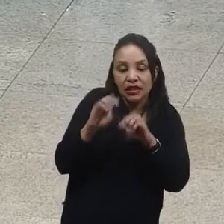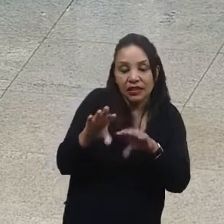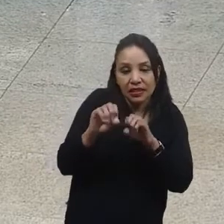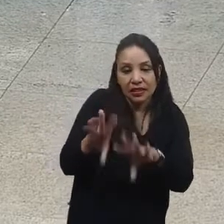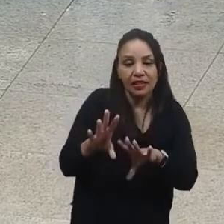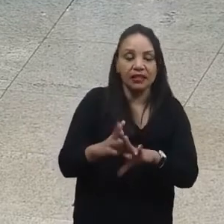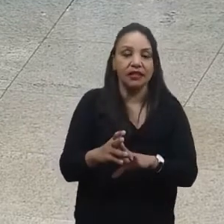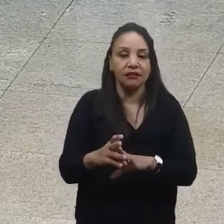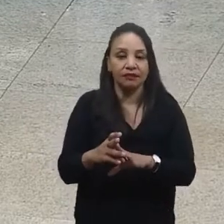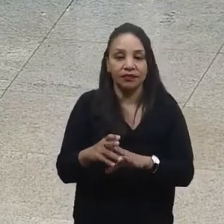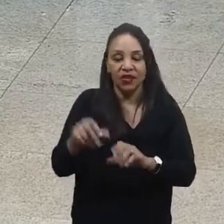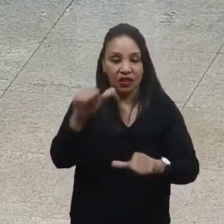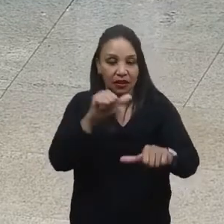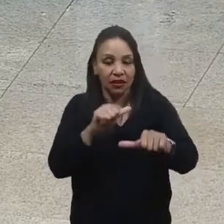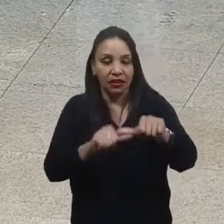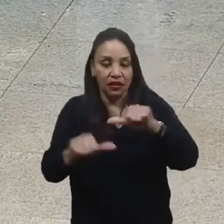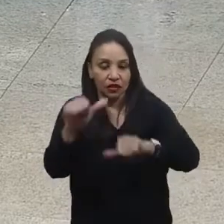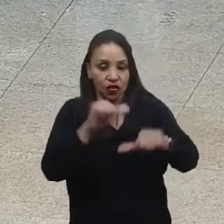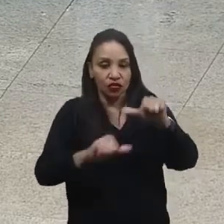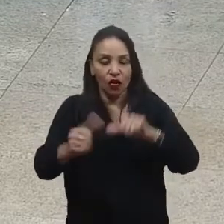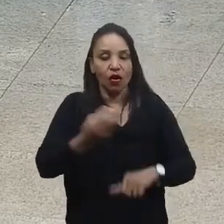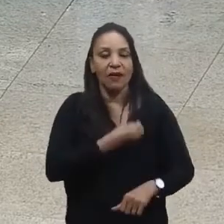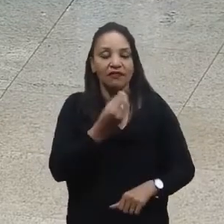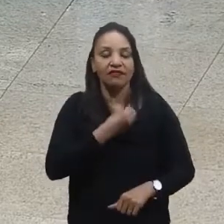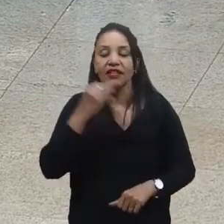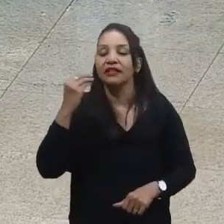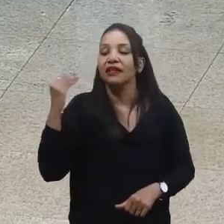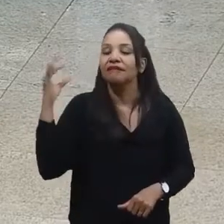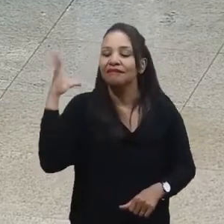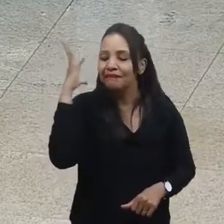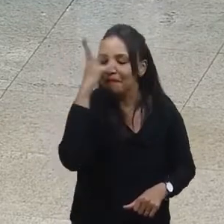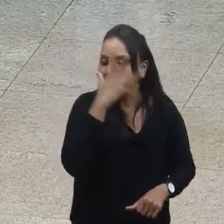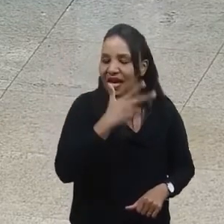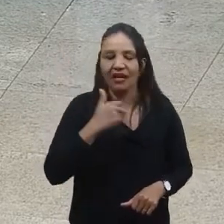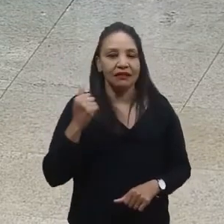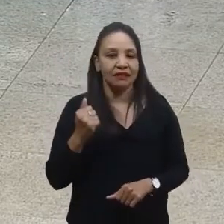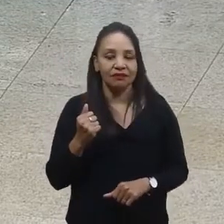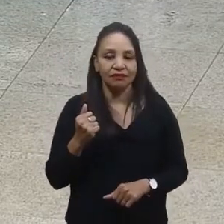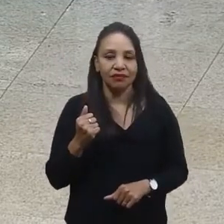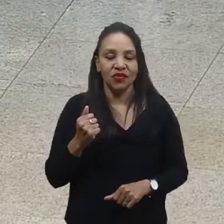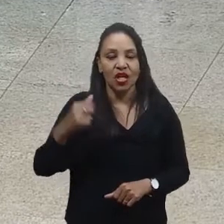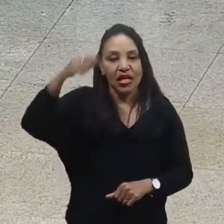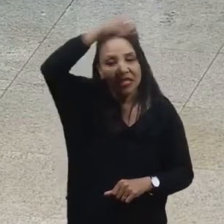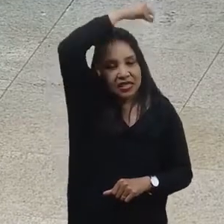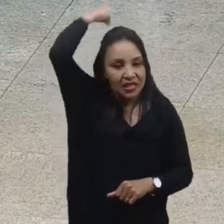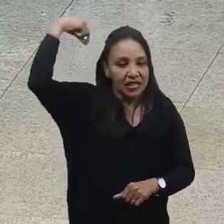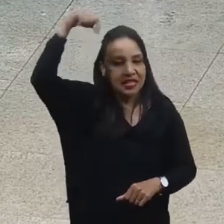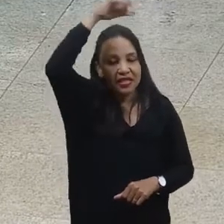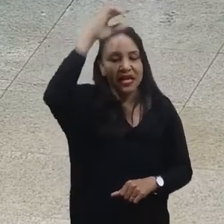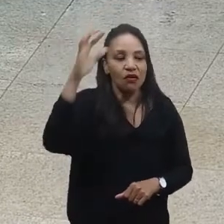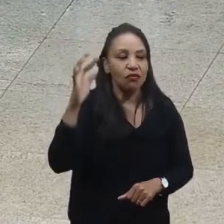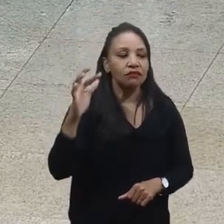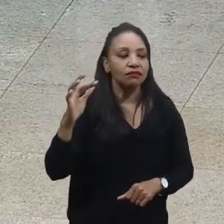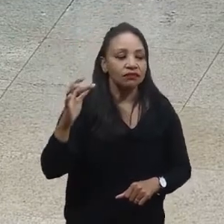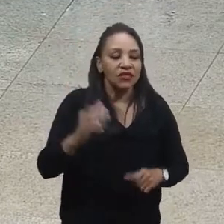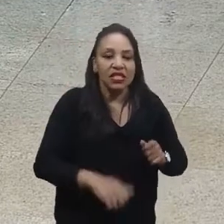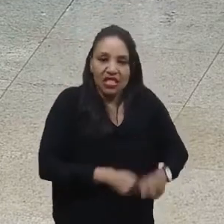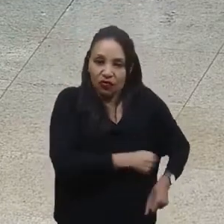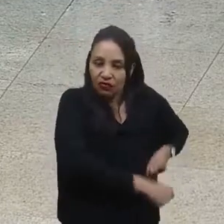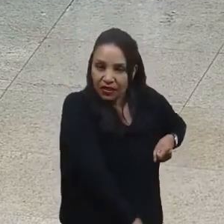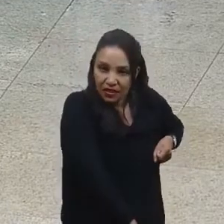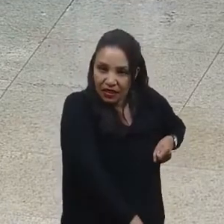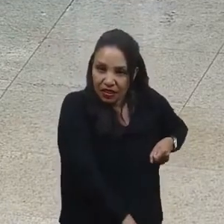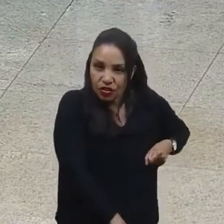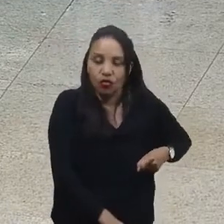bela é a morte eu já vou por isso que são Francisco chamava de má morte e eu chamo de a pedagoga